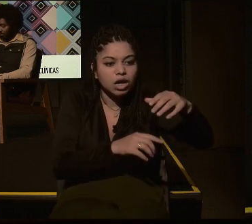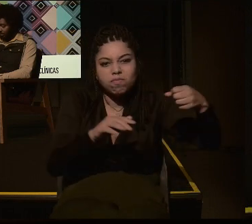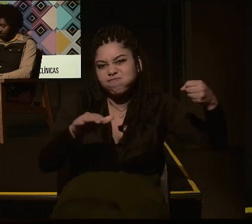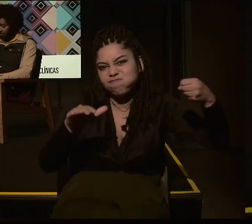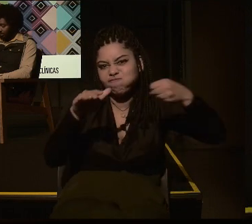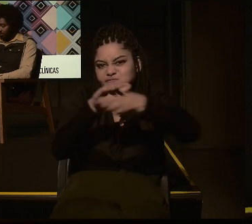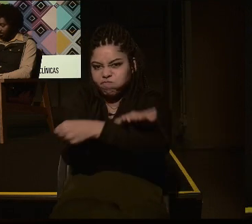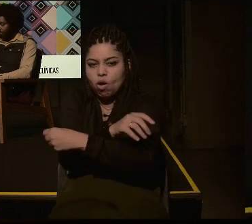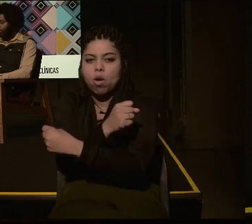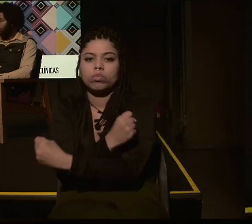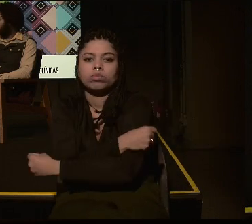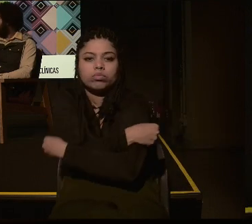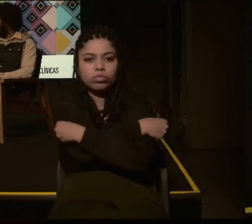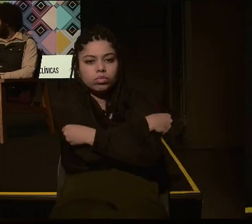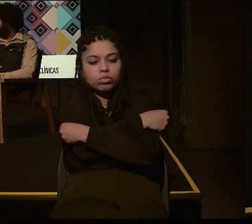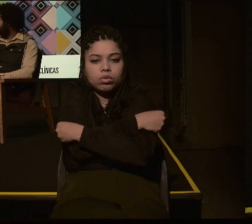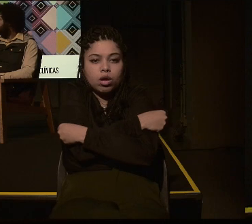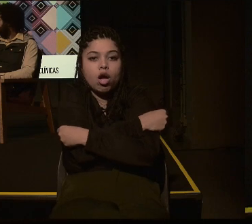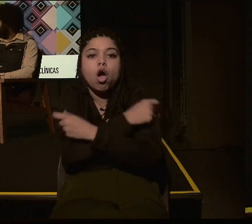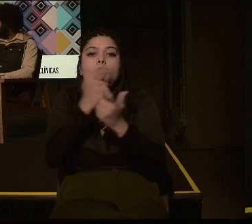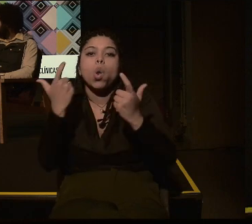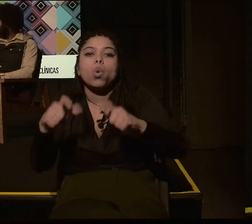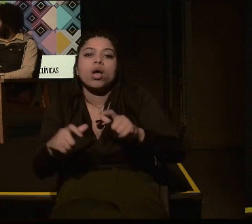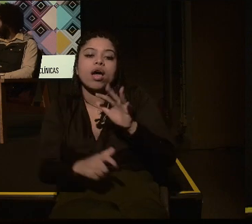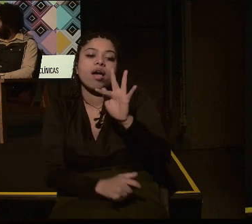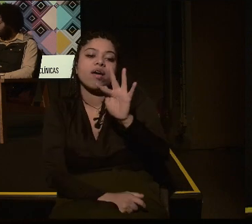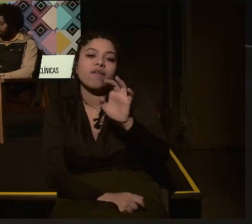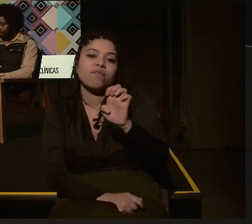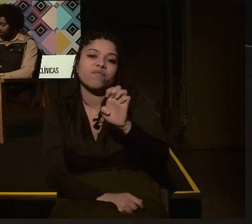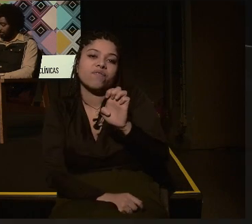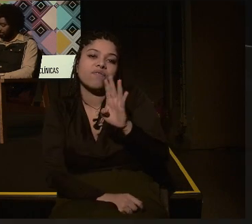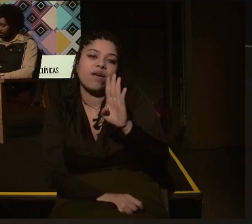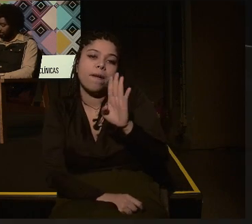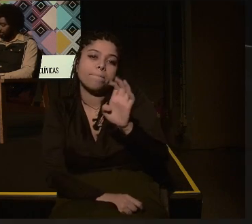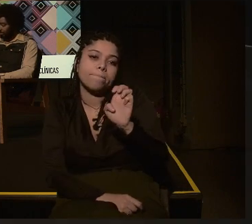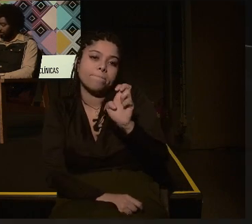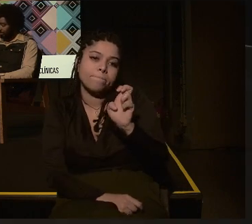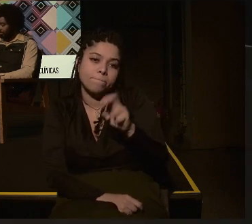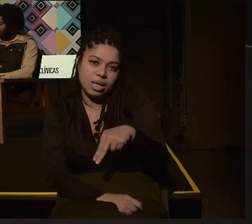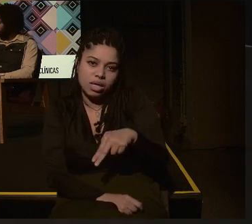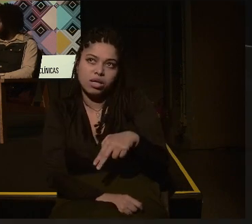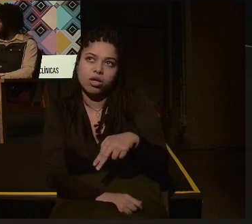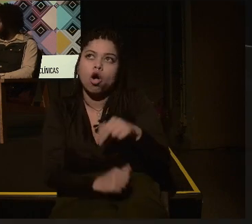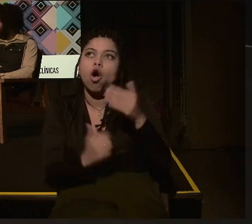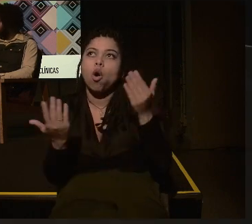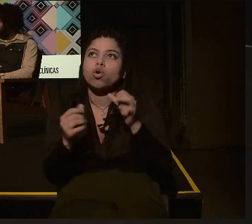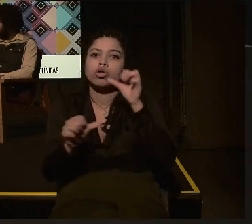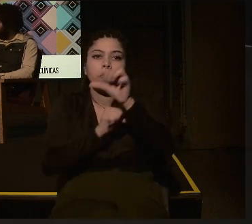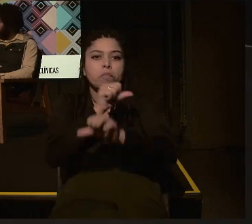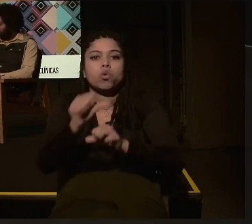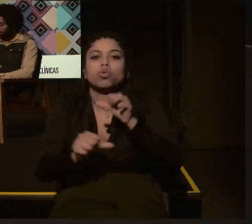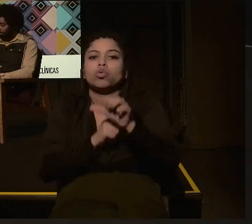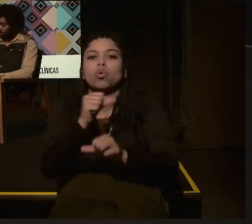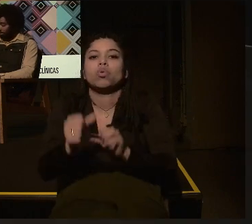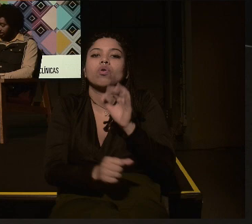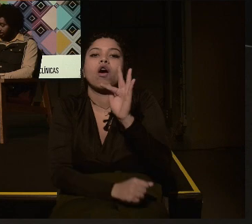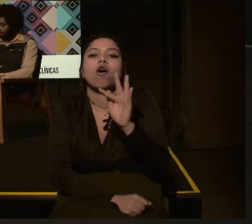na FEBEM, que hoje leva o nome de Fundação Casa,